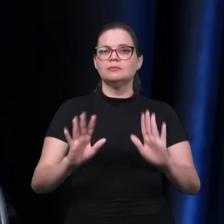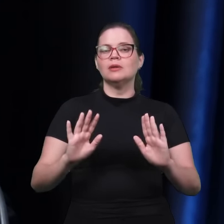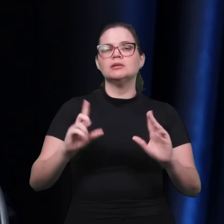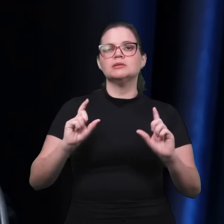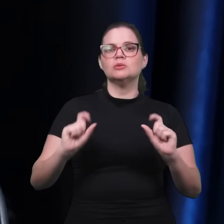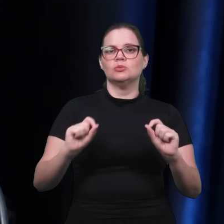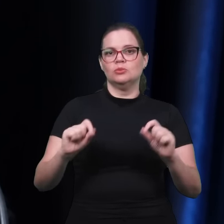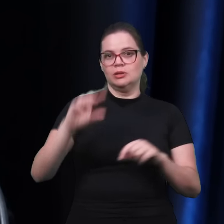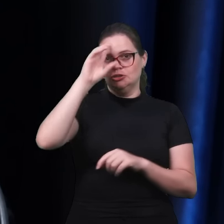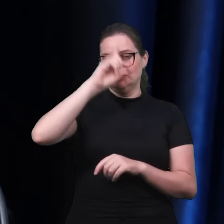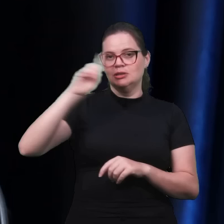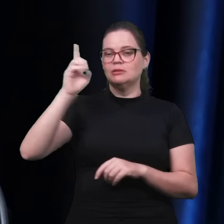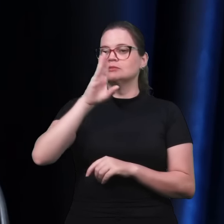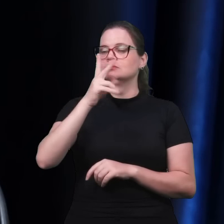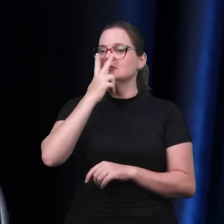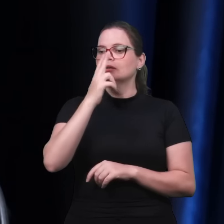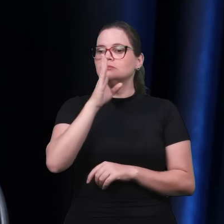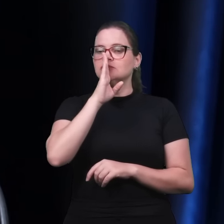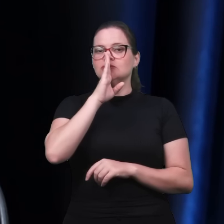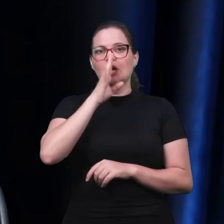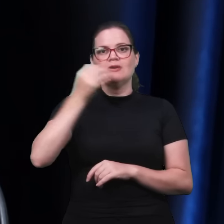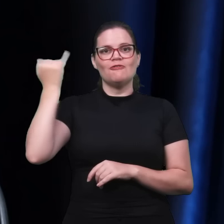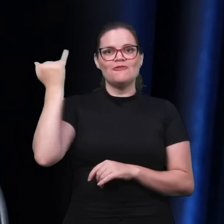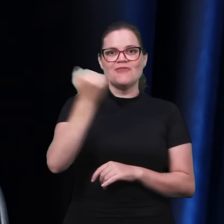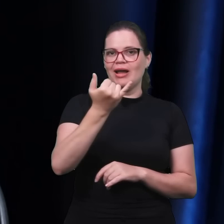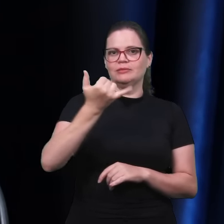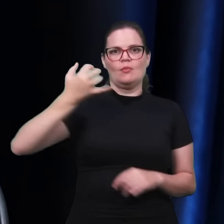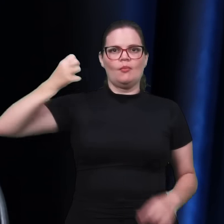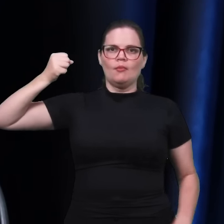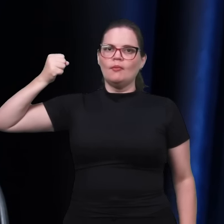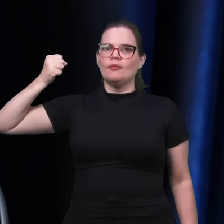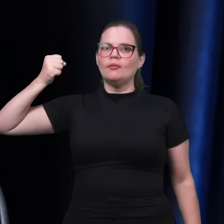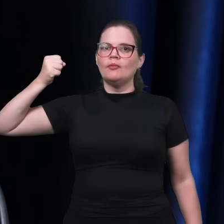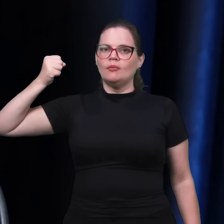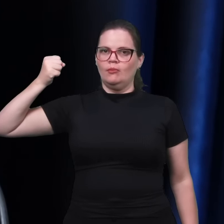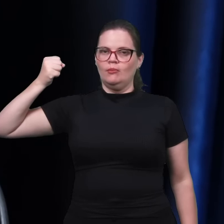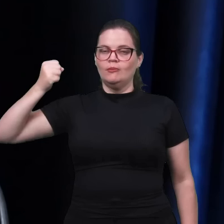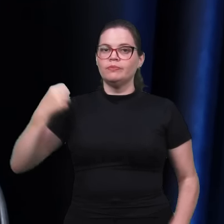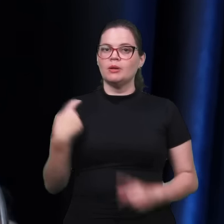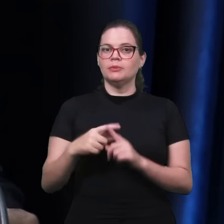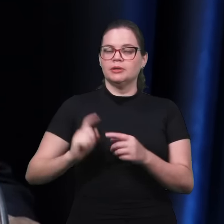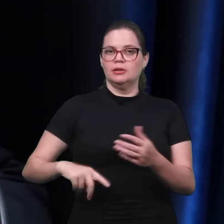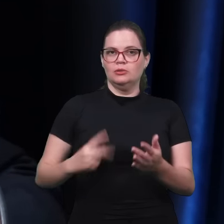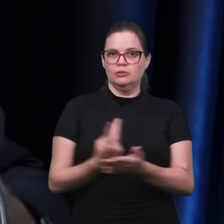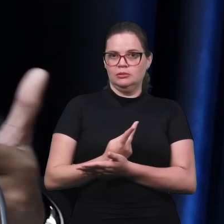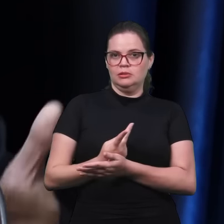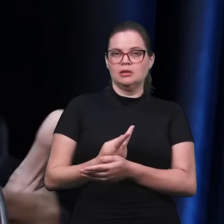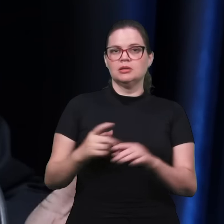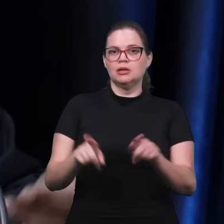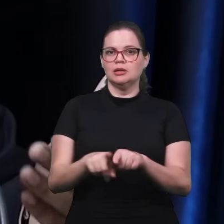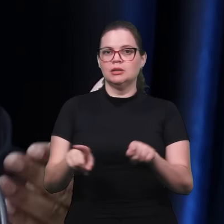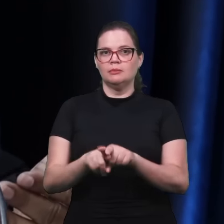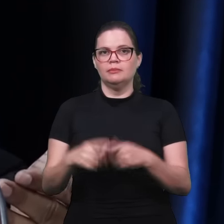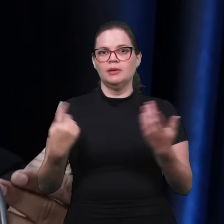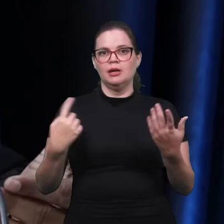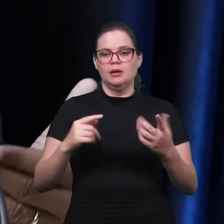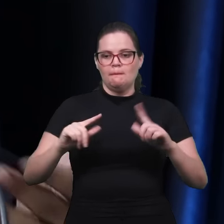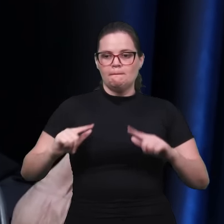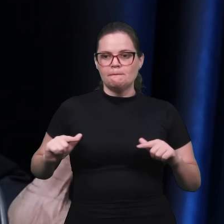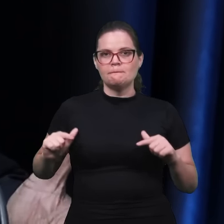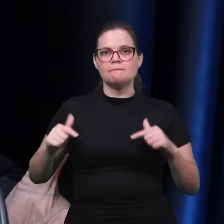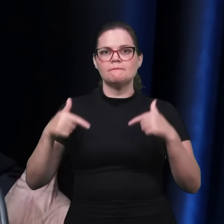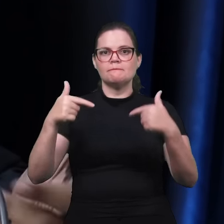estivesse em silêncio. Mas embora houvesse o silêncio de Deus, não houve a intervenção do processo,